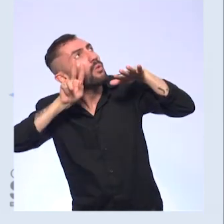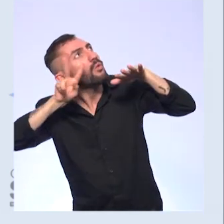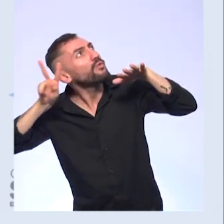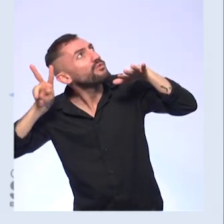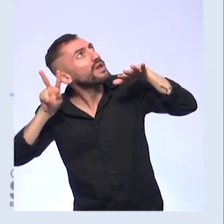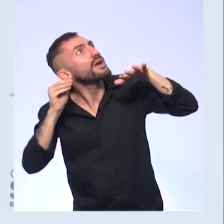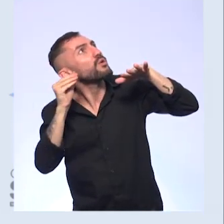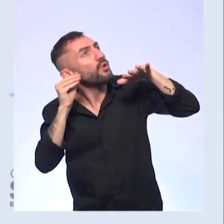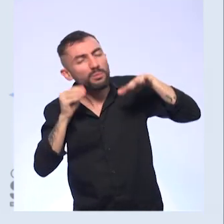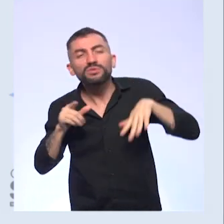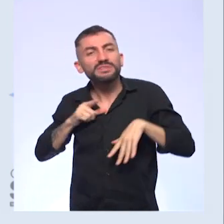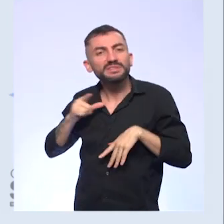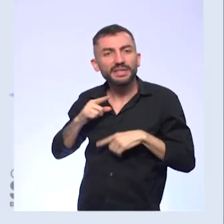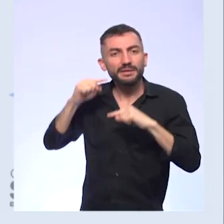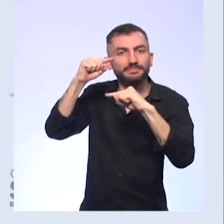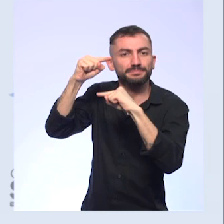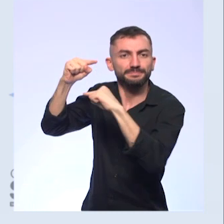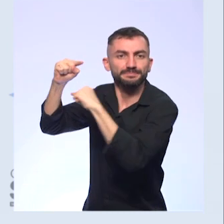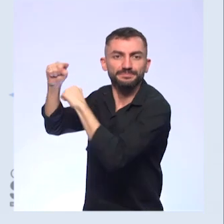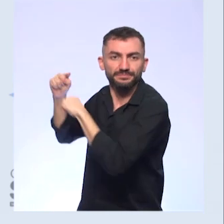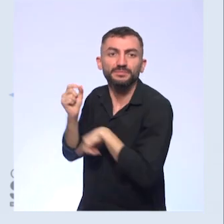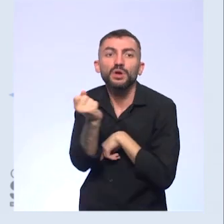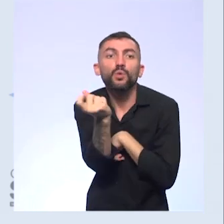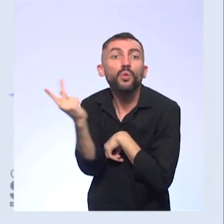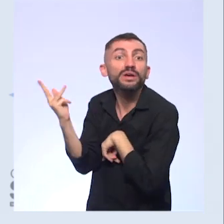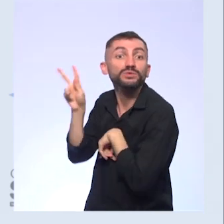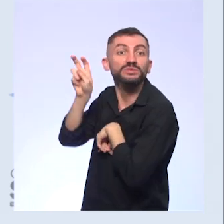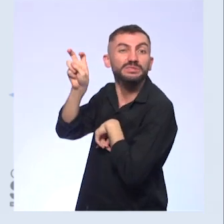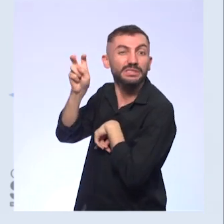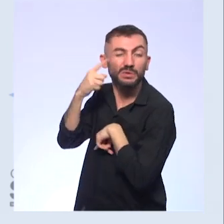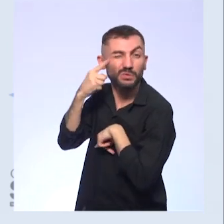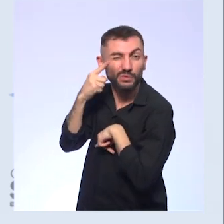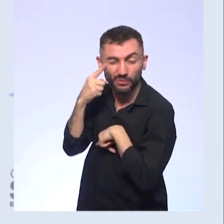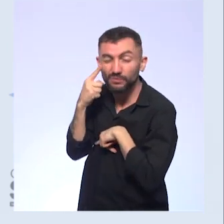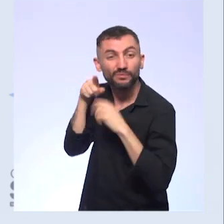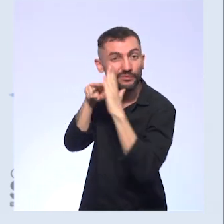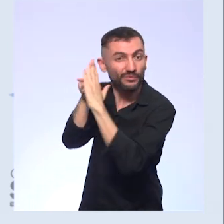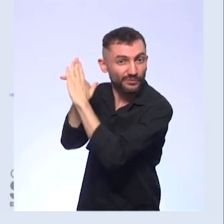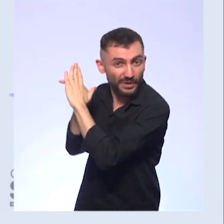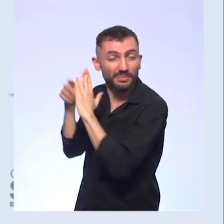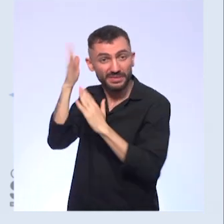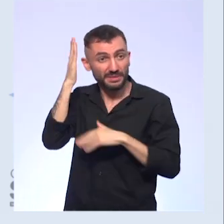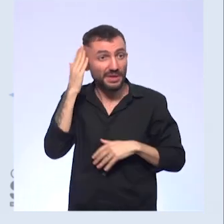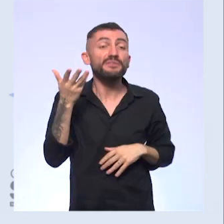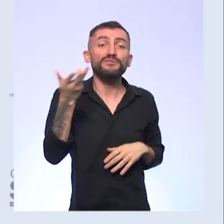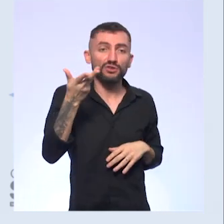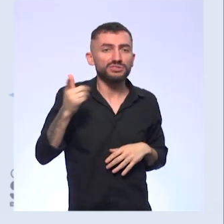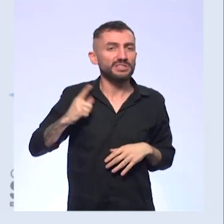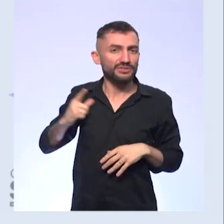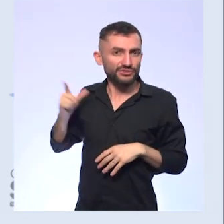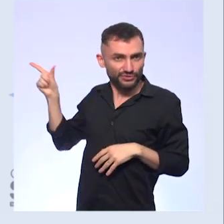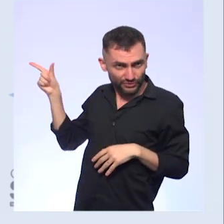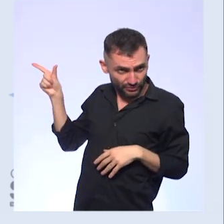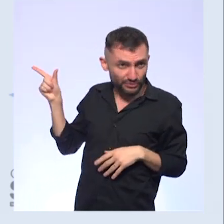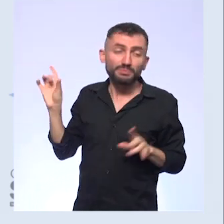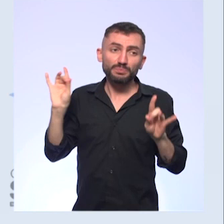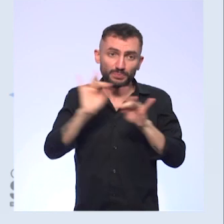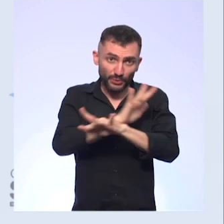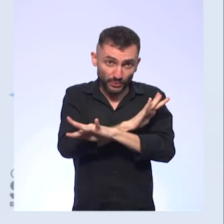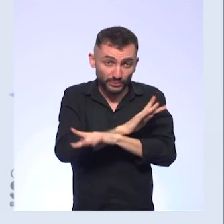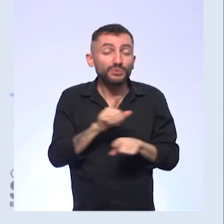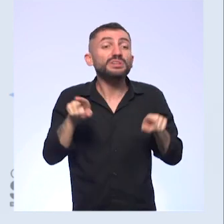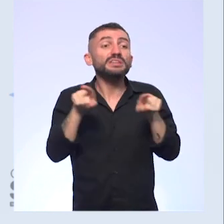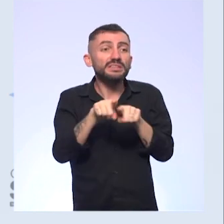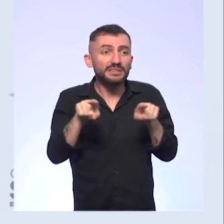de cinco filtros Solares considera a velocidade da luz 3 x 10 oitava metros por segundo um